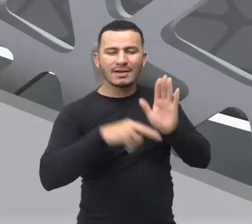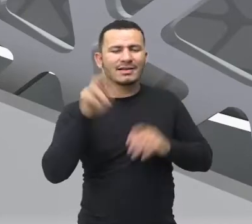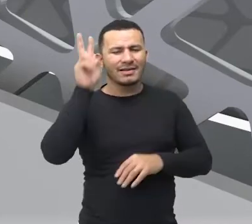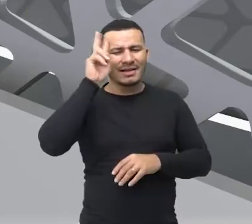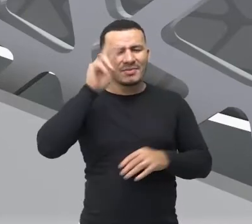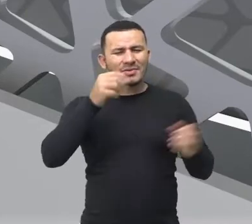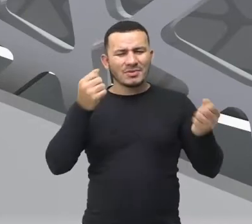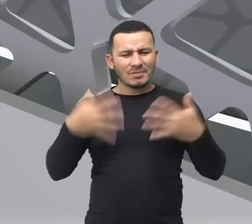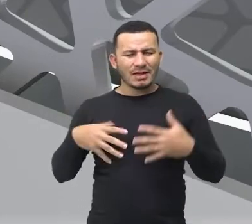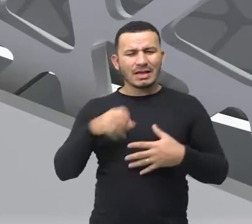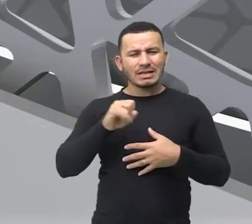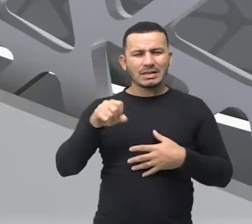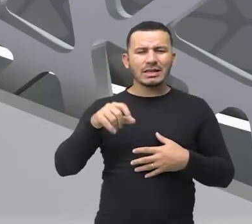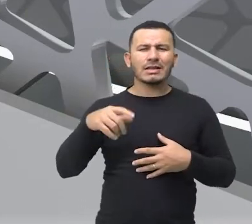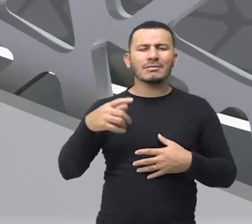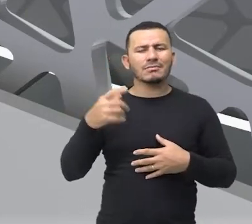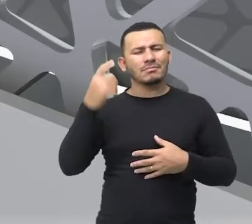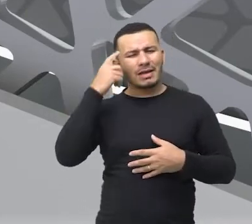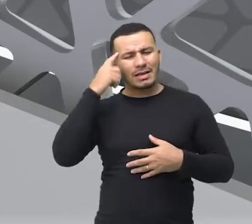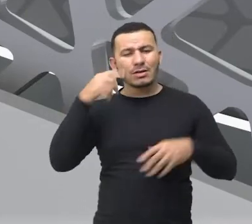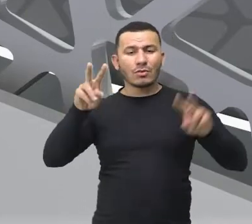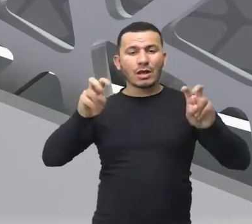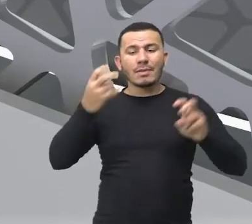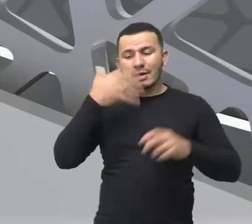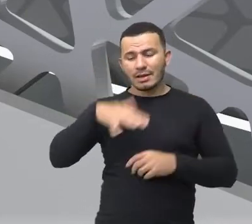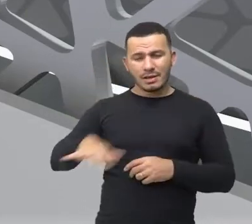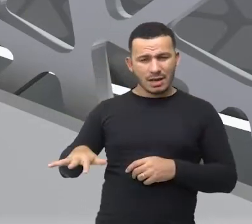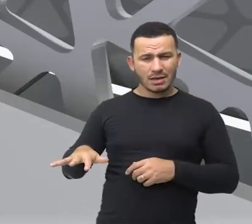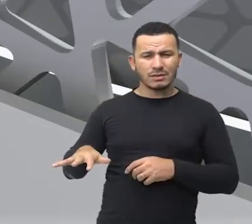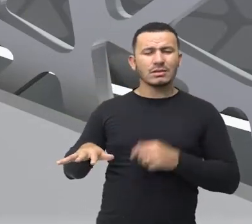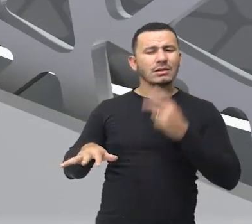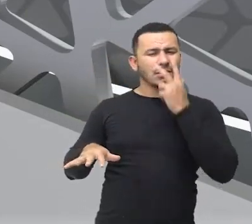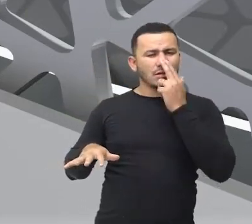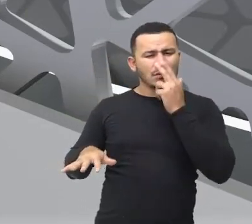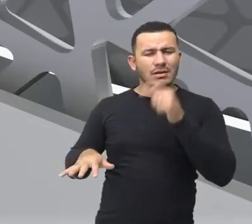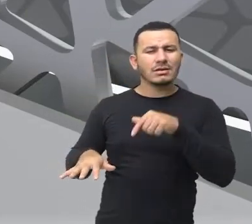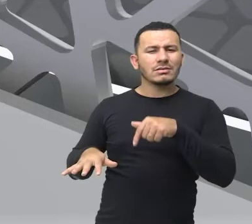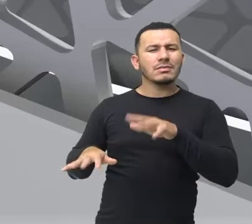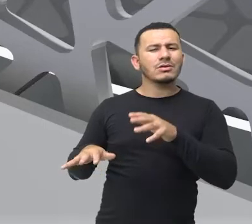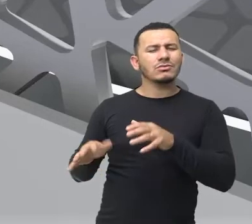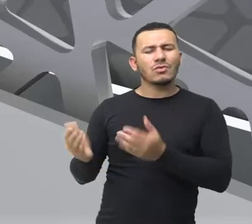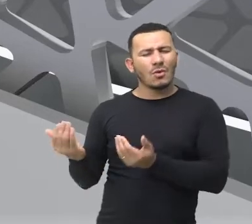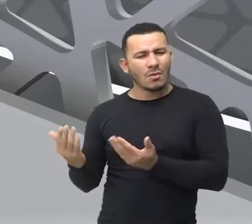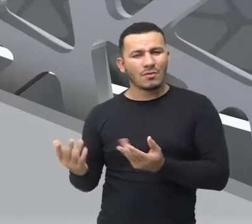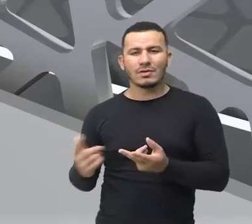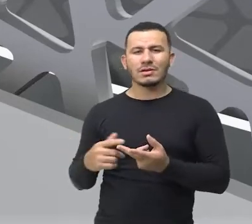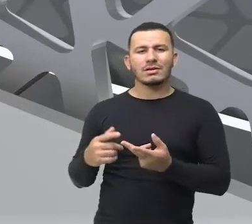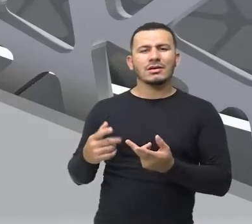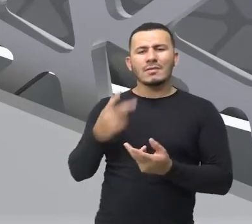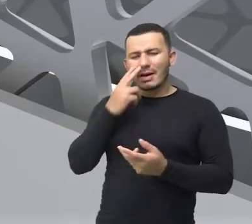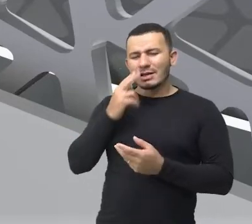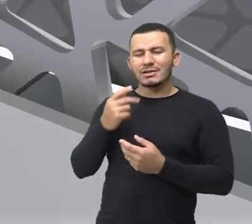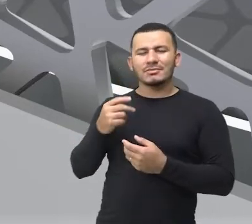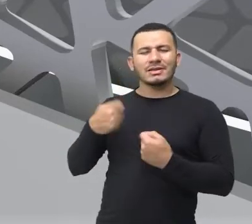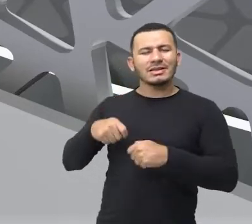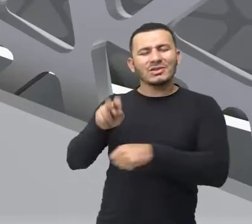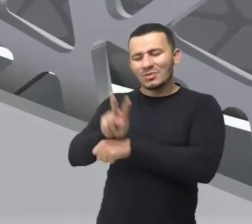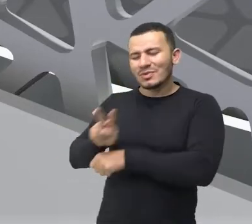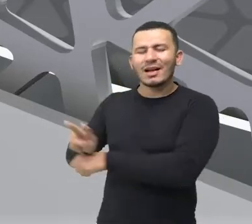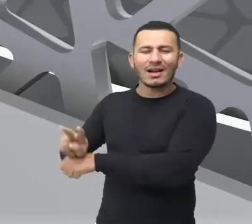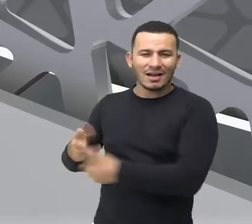mencionou que geralmente quando a gente pensa em criança, a gente pensa em alguém que é mais novo, que precisa de